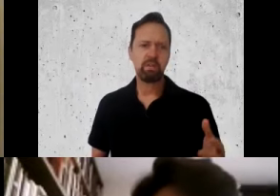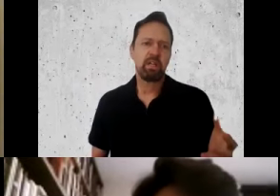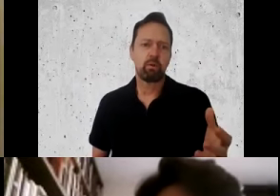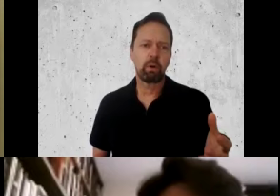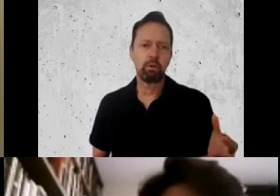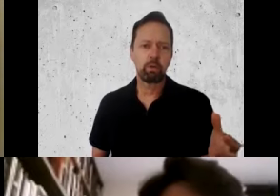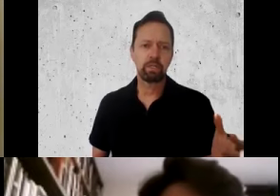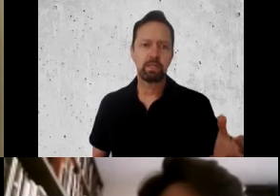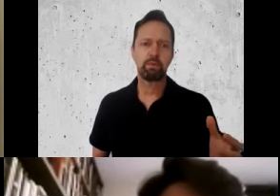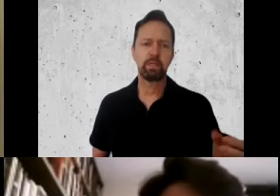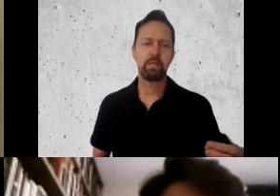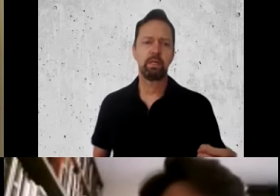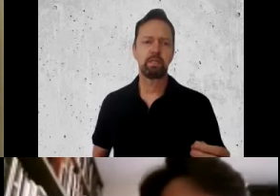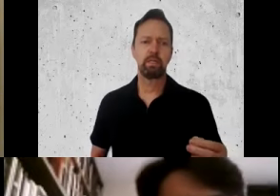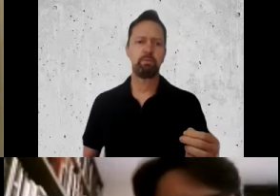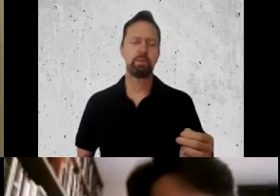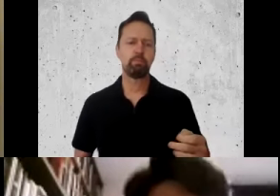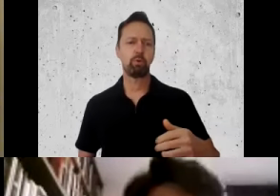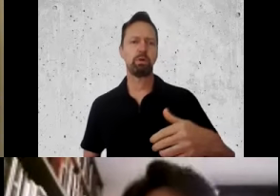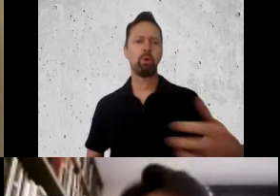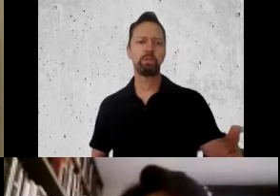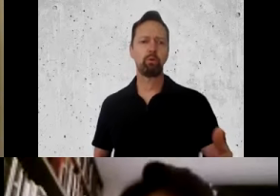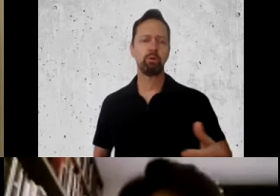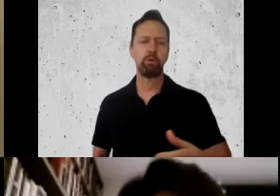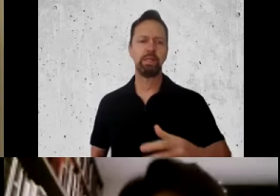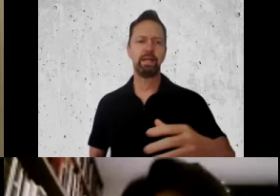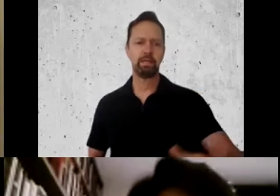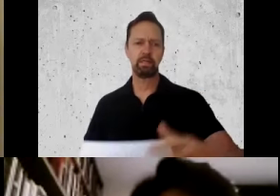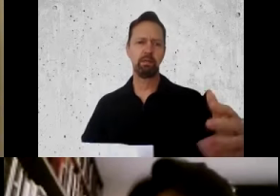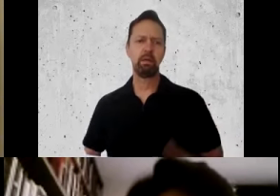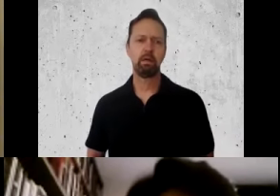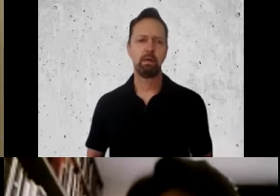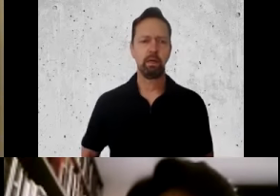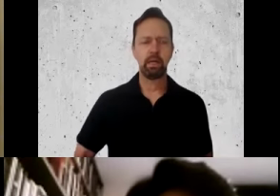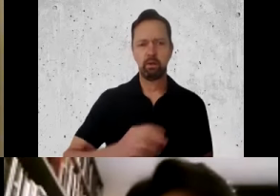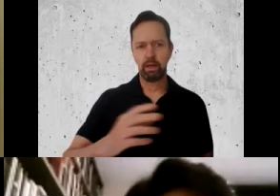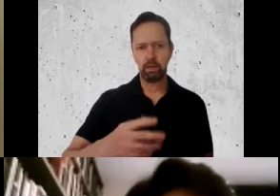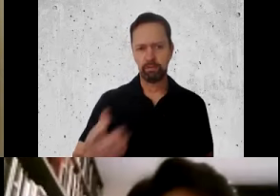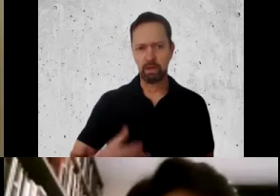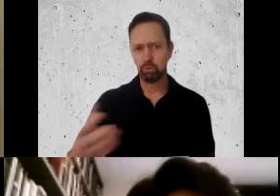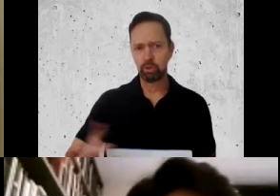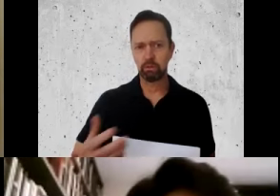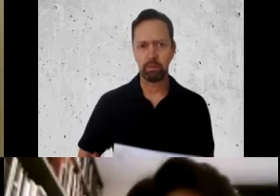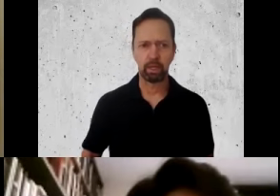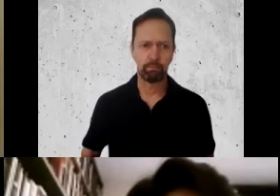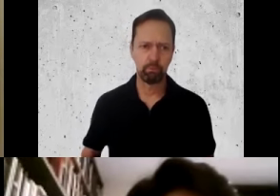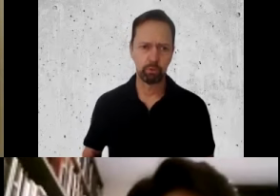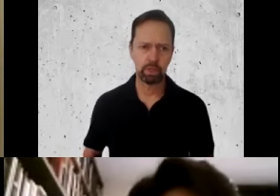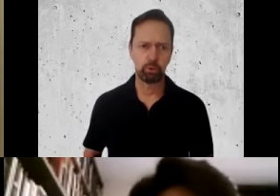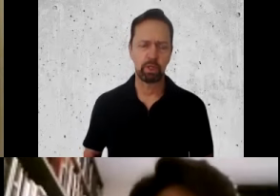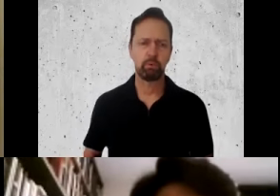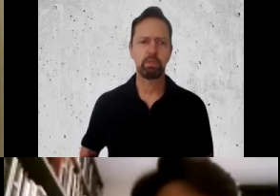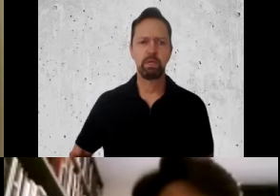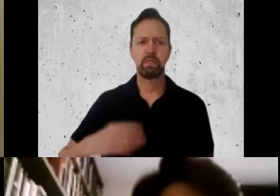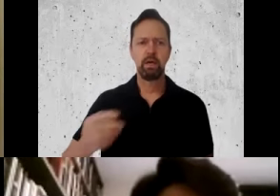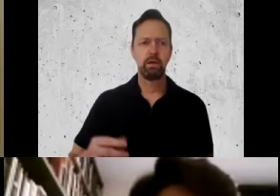E talvez, sei lá, qualquer outra coisa que você acha que possa ser interessante, por exemplo, qual o seu interesse? A ideia não é falar muito, que não dá para